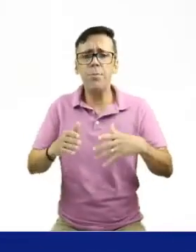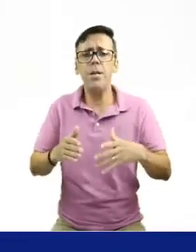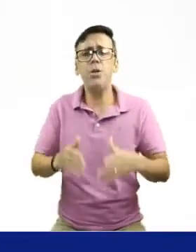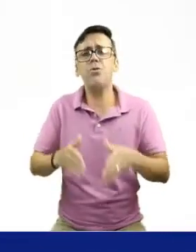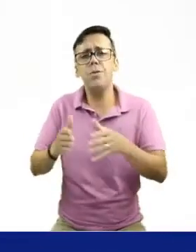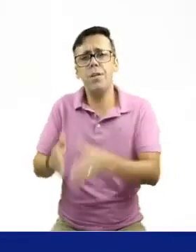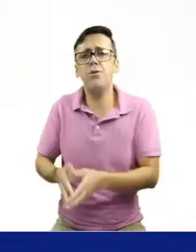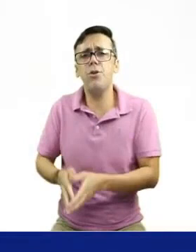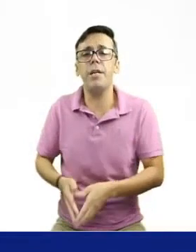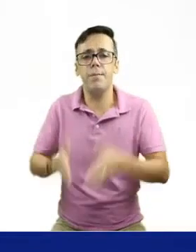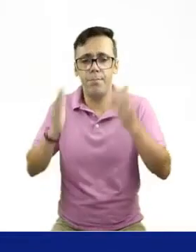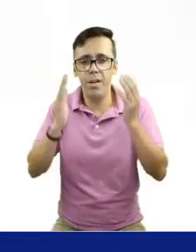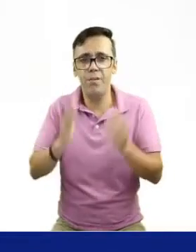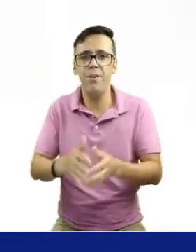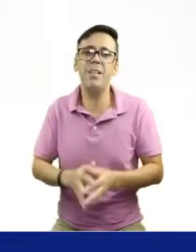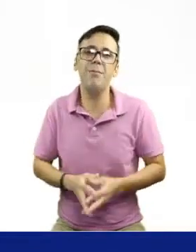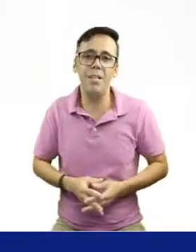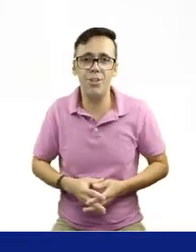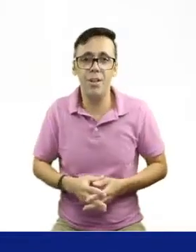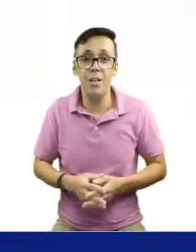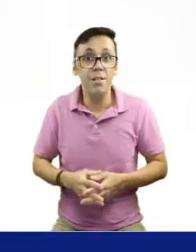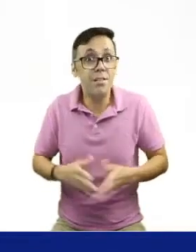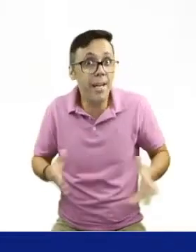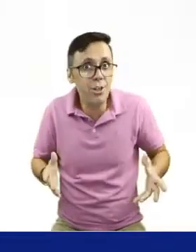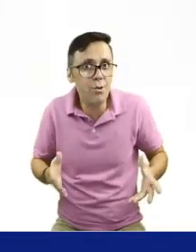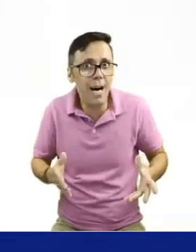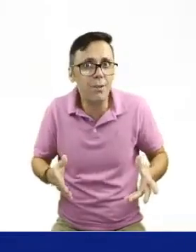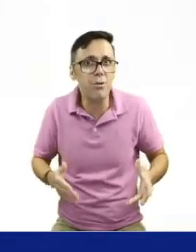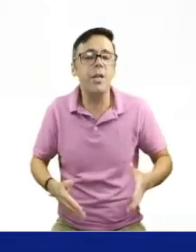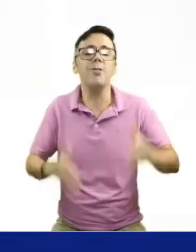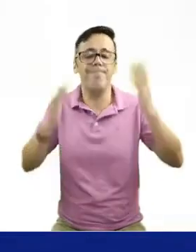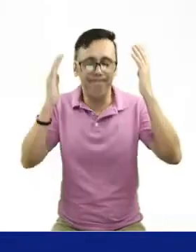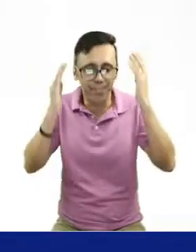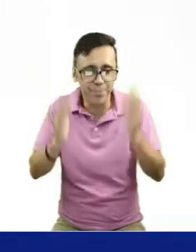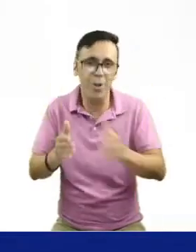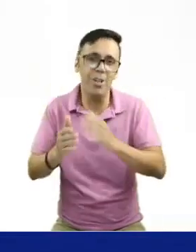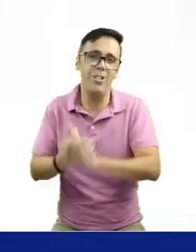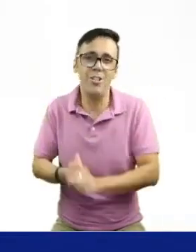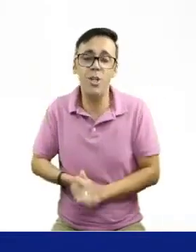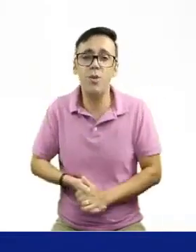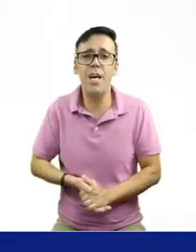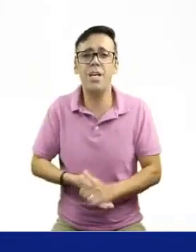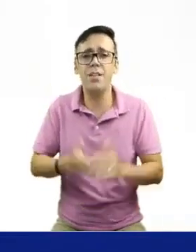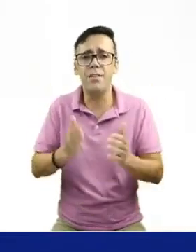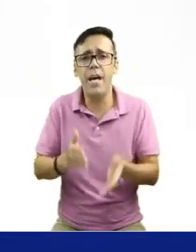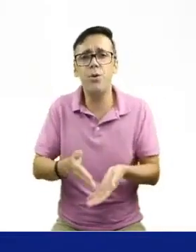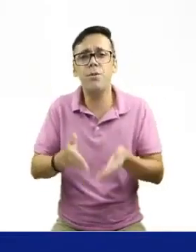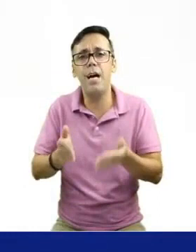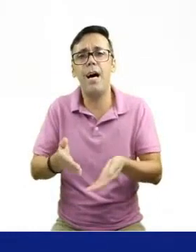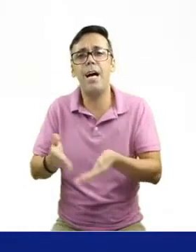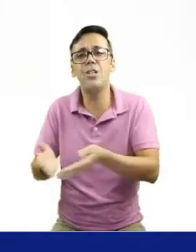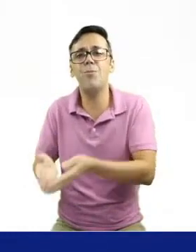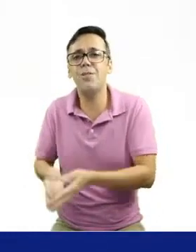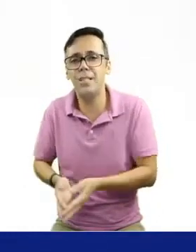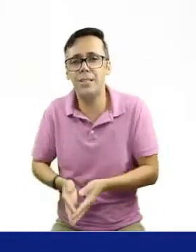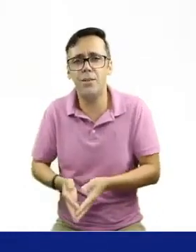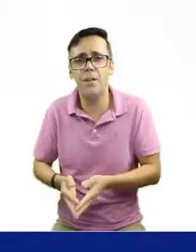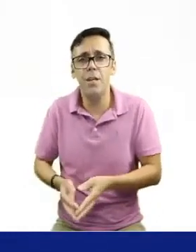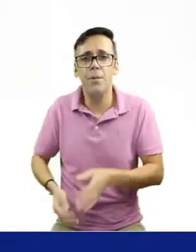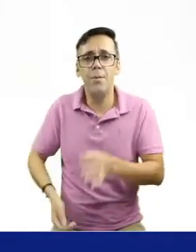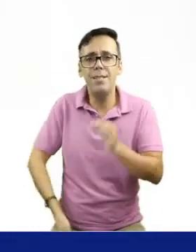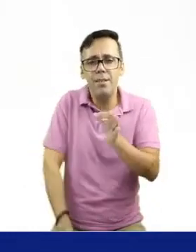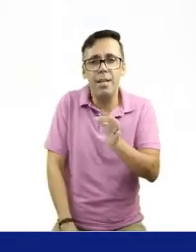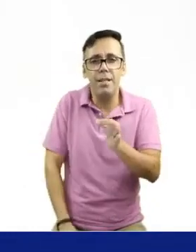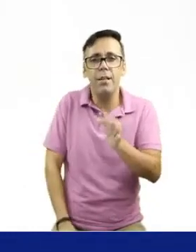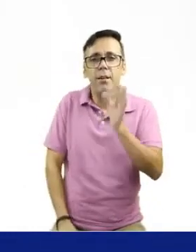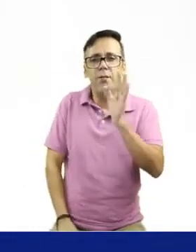quatro períodos de 6 horas perfeitamente 64 cheio pode isso aí a critério da administração